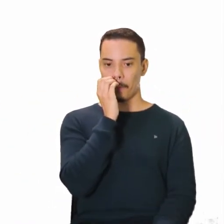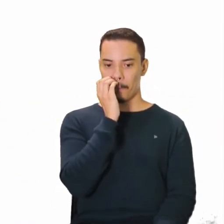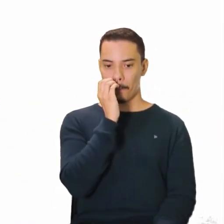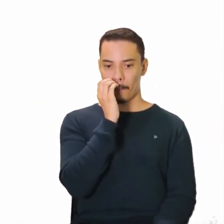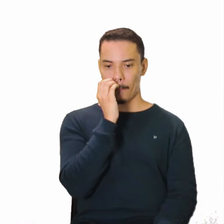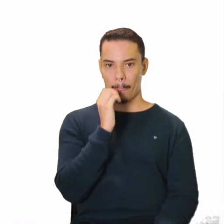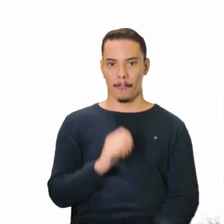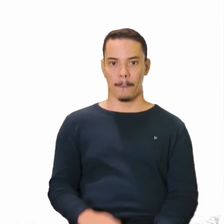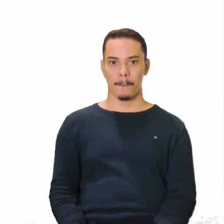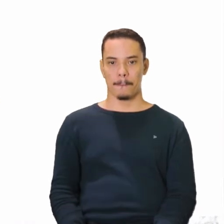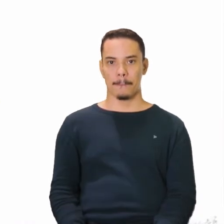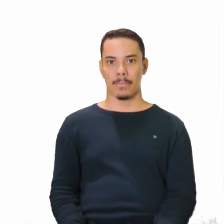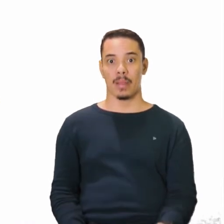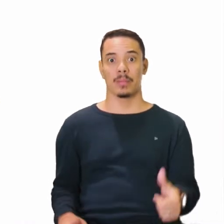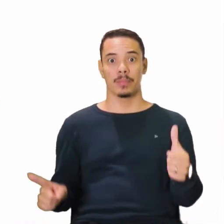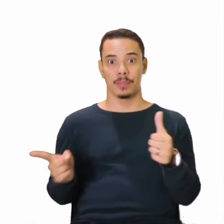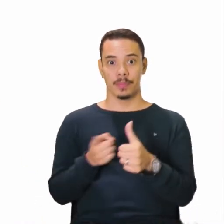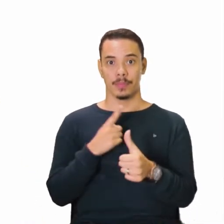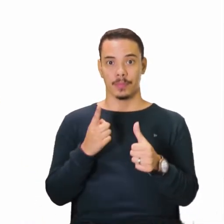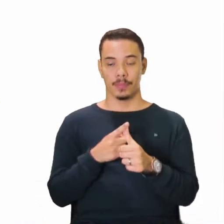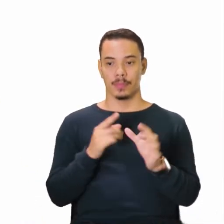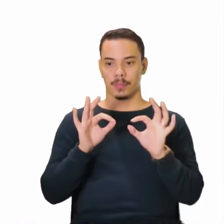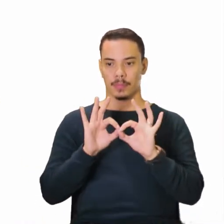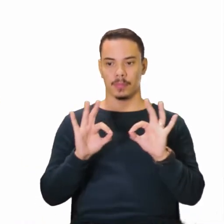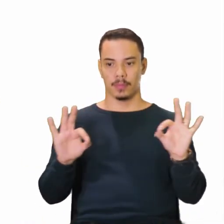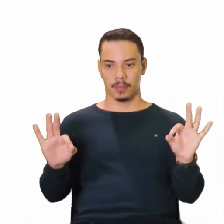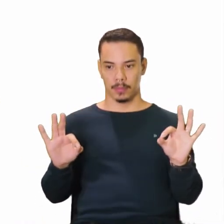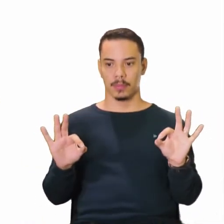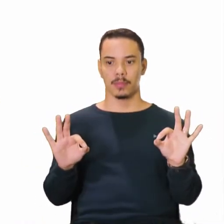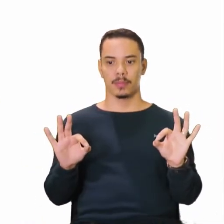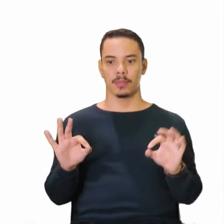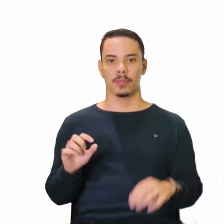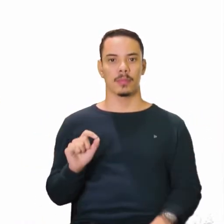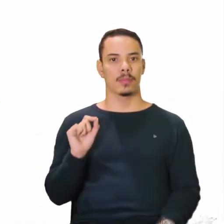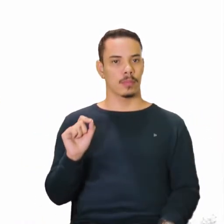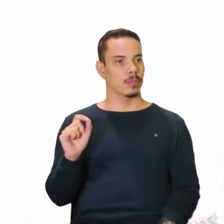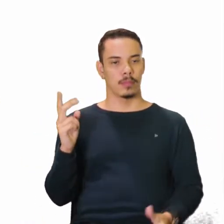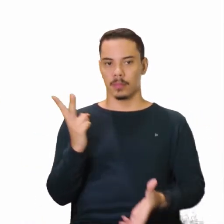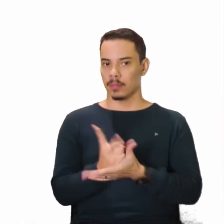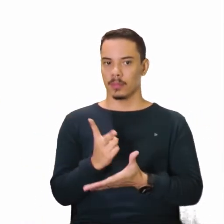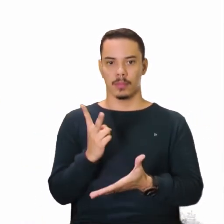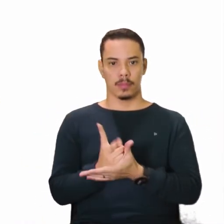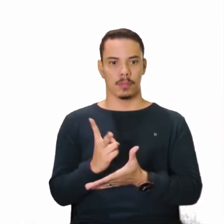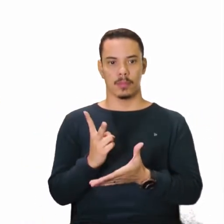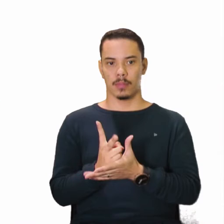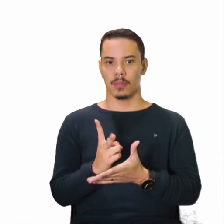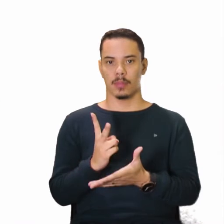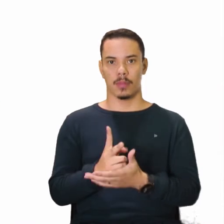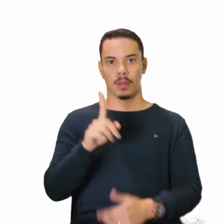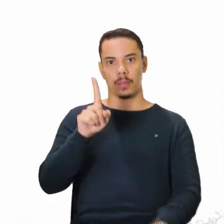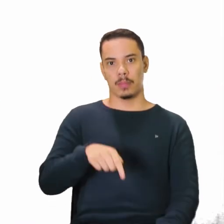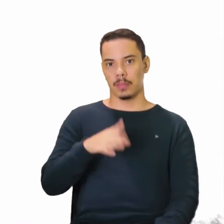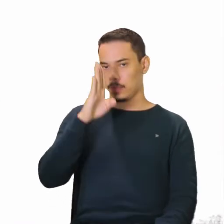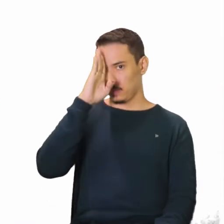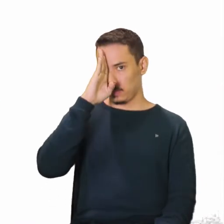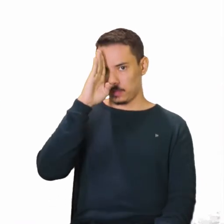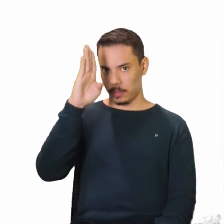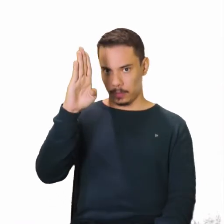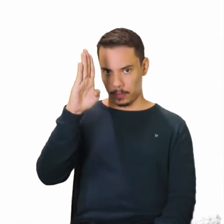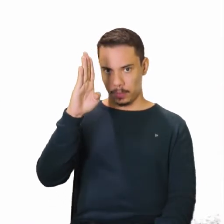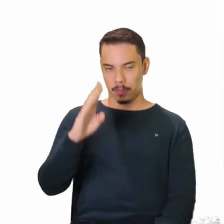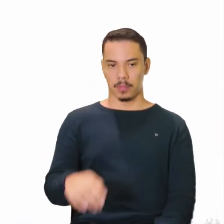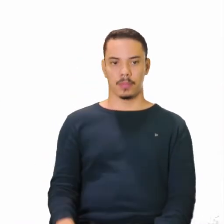Então, a primeira oração, ela vai ser chamada sempre como uma oração principal